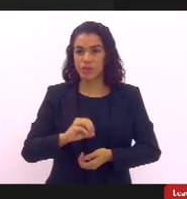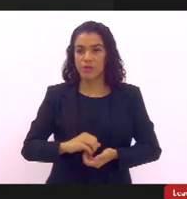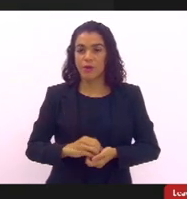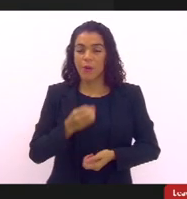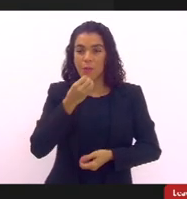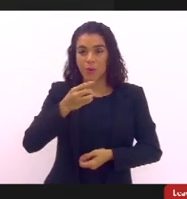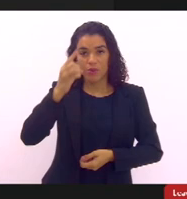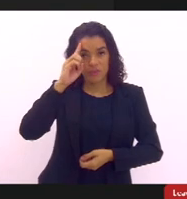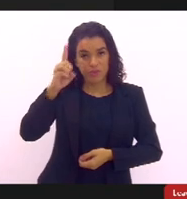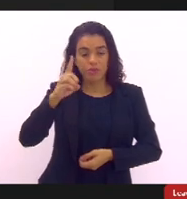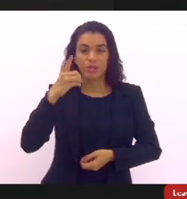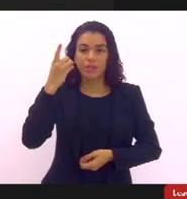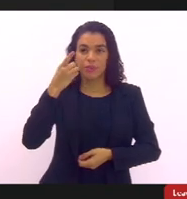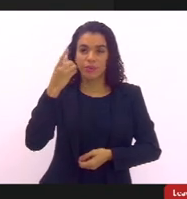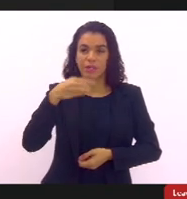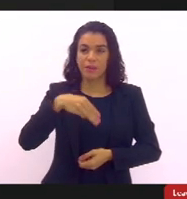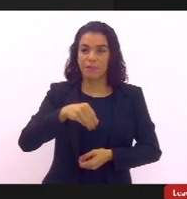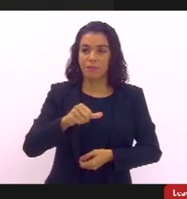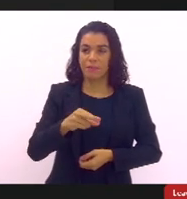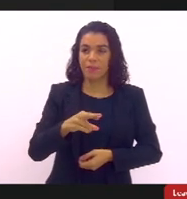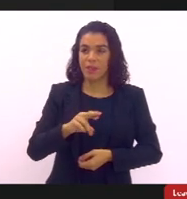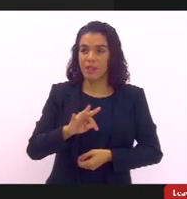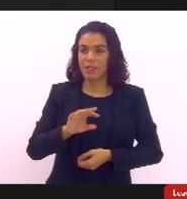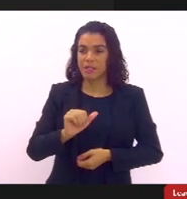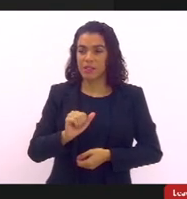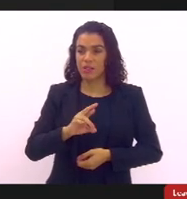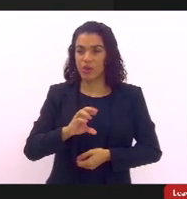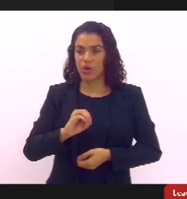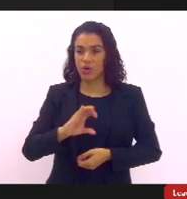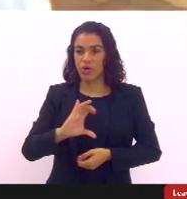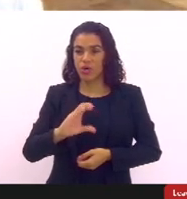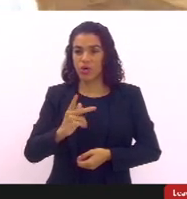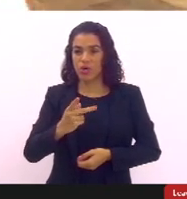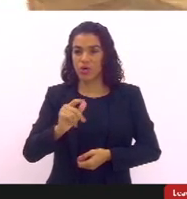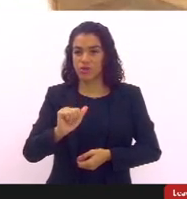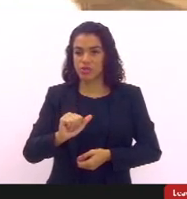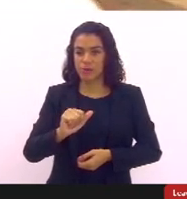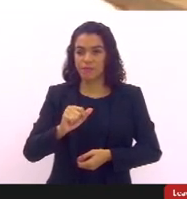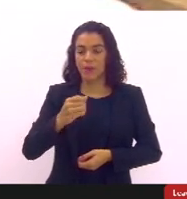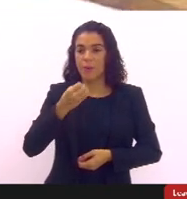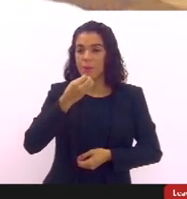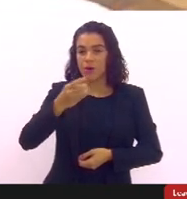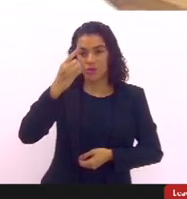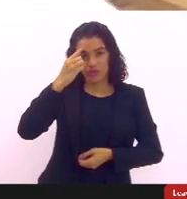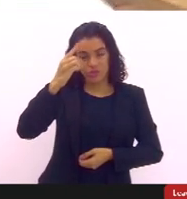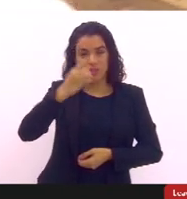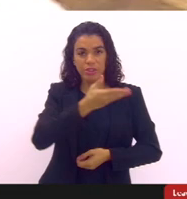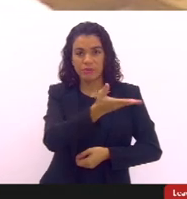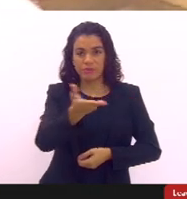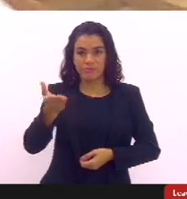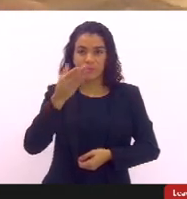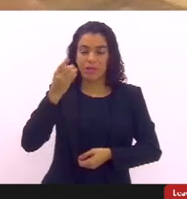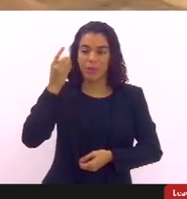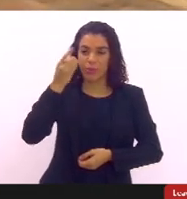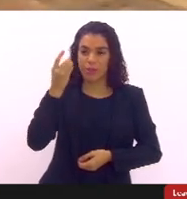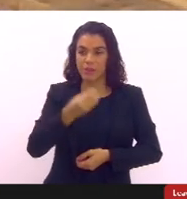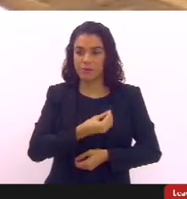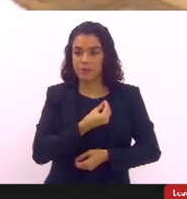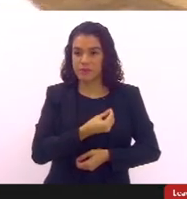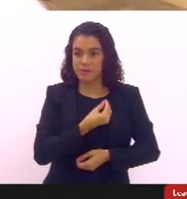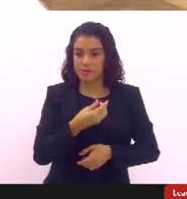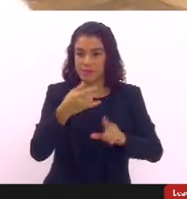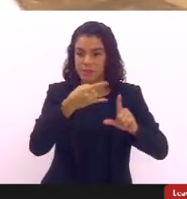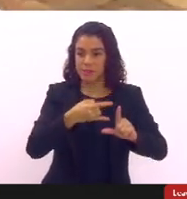Bom dia, deputada Marta Rocha. Bom dia aos demais parlamentares, às suas autoridades presentes.